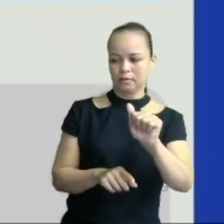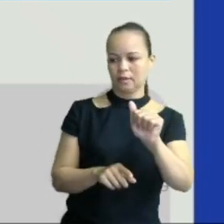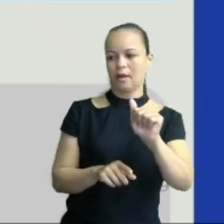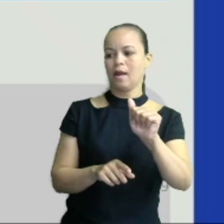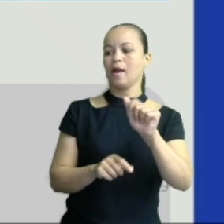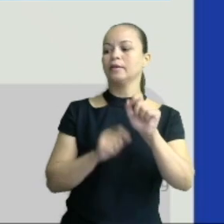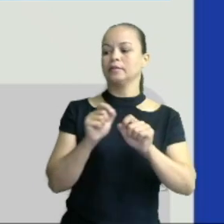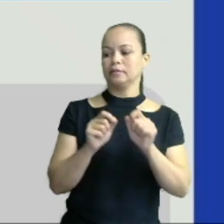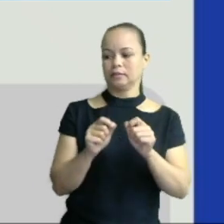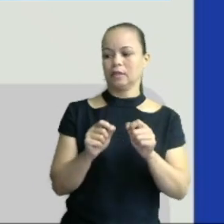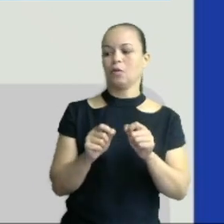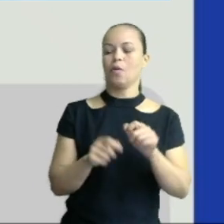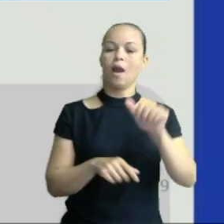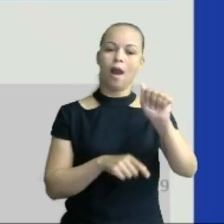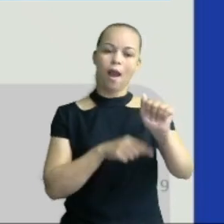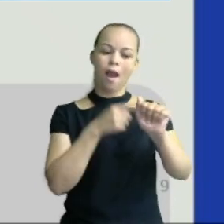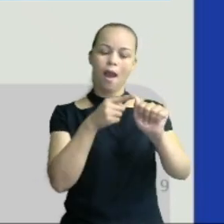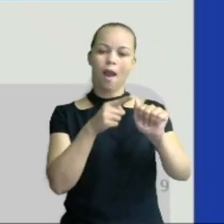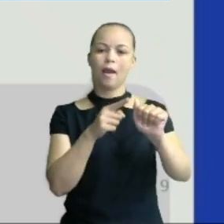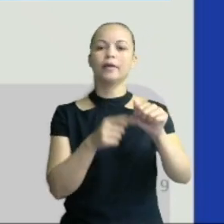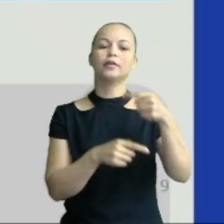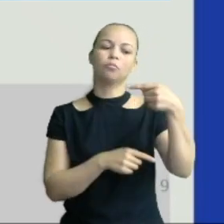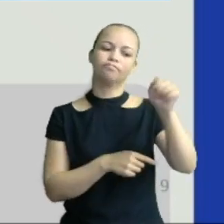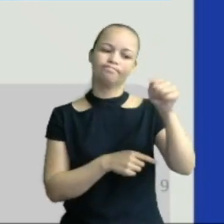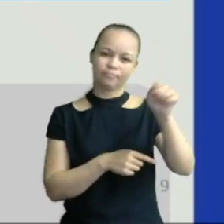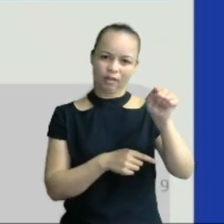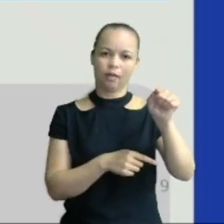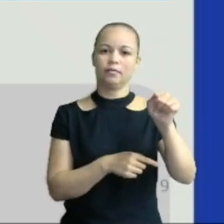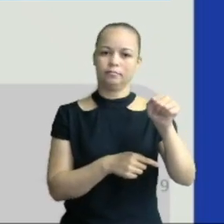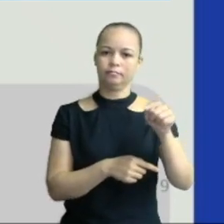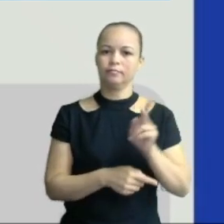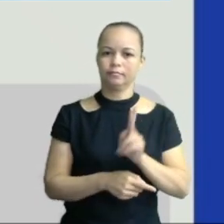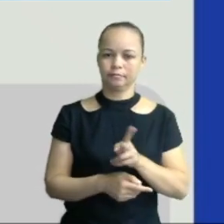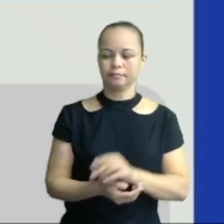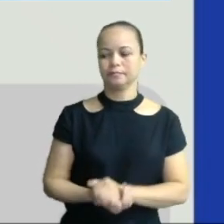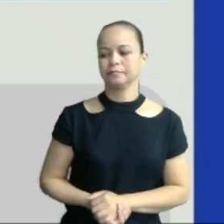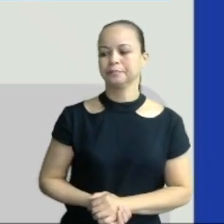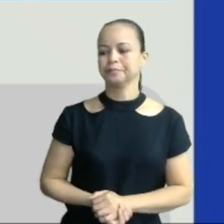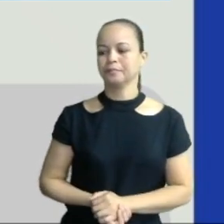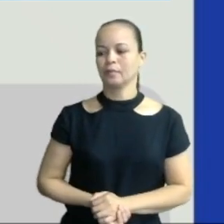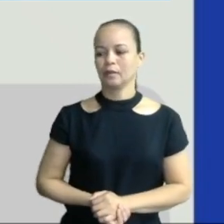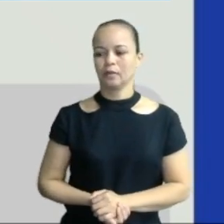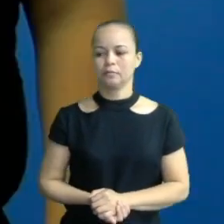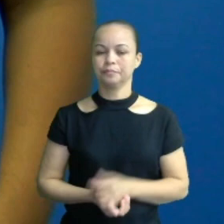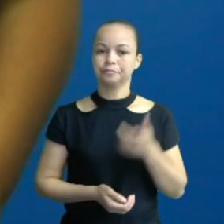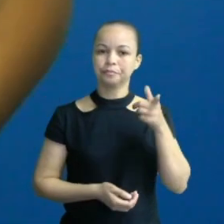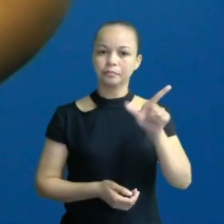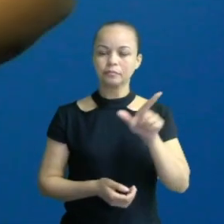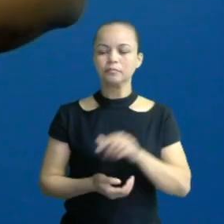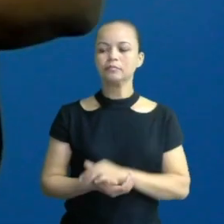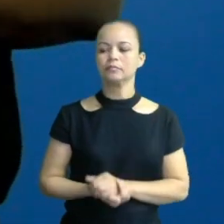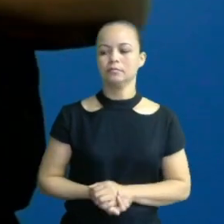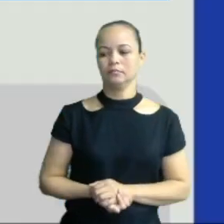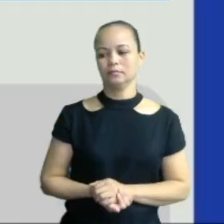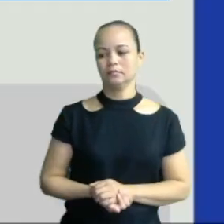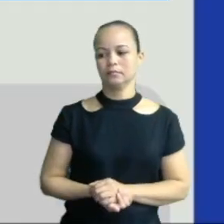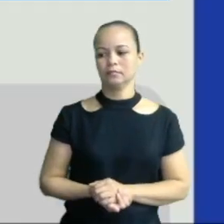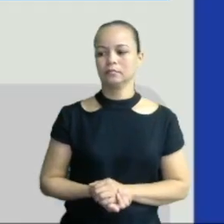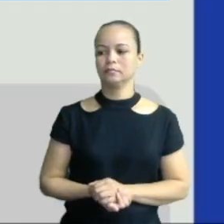isso, craseamos o a. Correto? Vamos para a próxima.